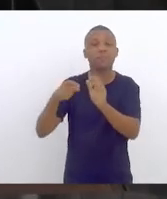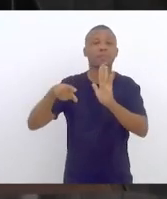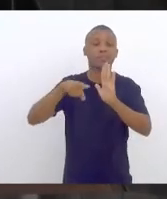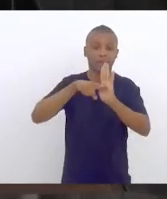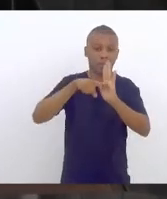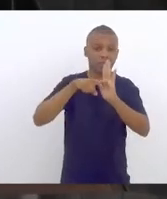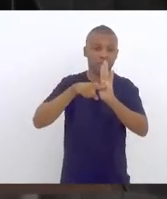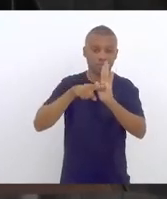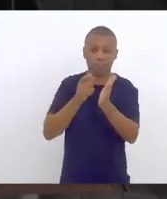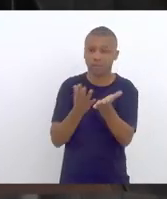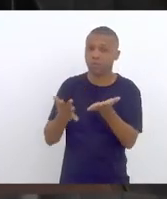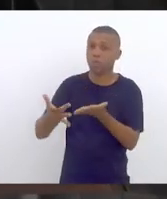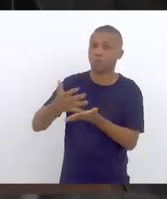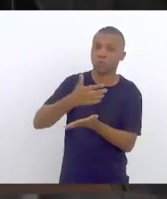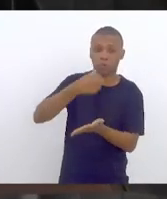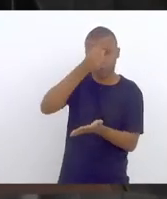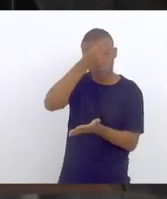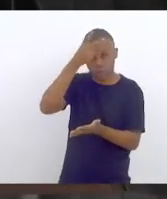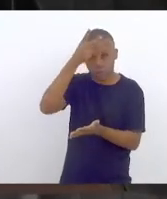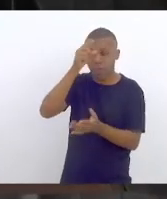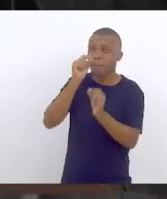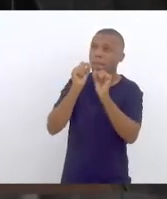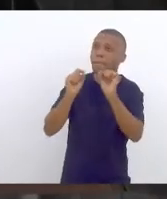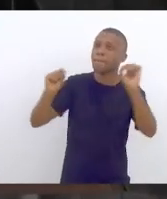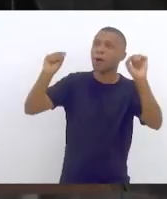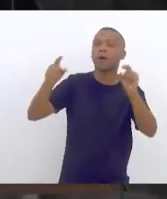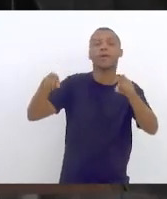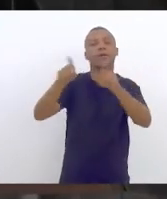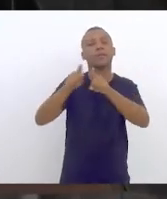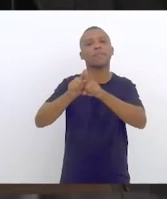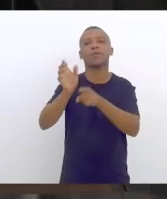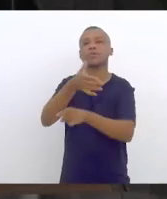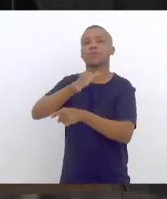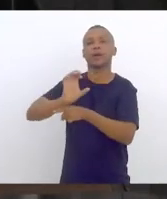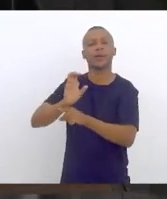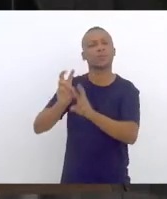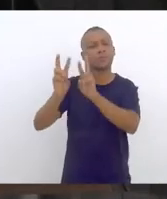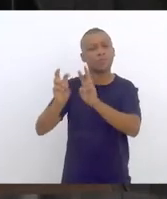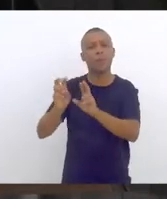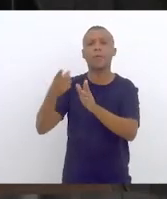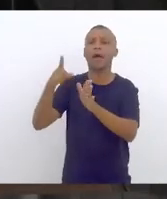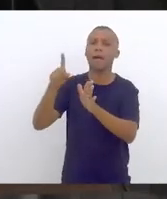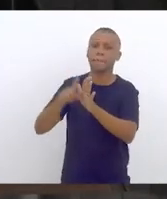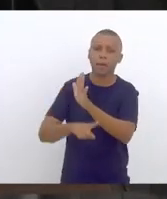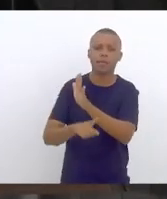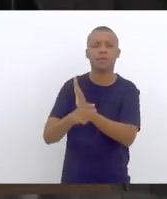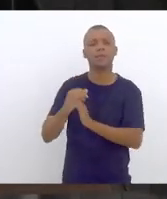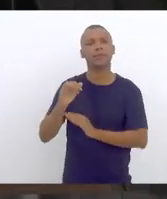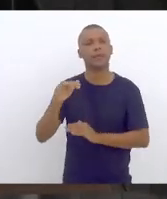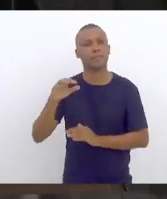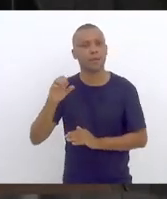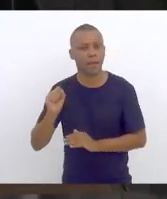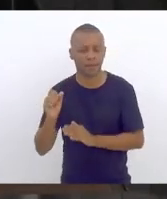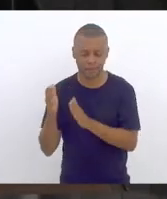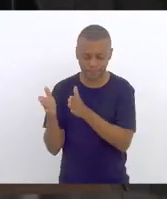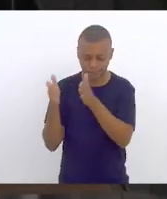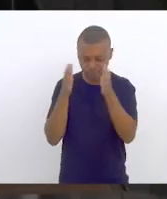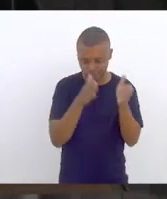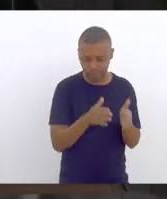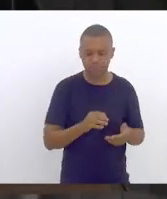é também é dos Estados é óbvio em relação às perdas de ICMS e por último deputada